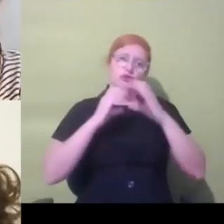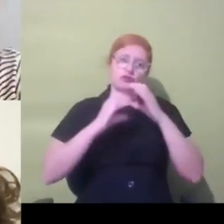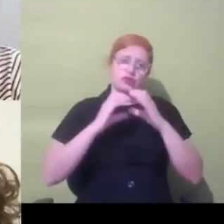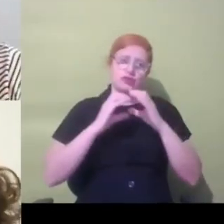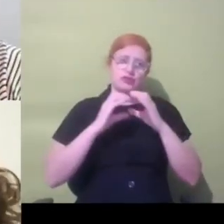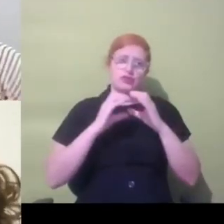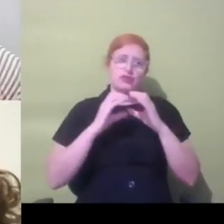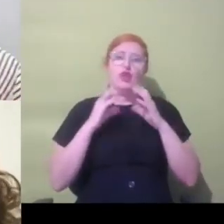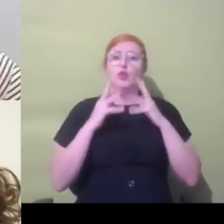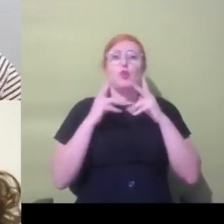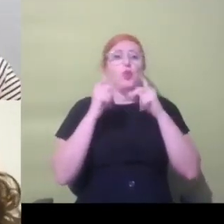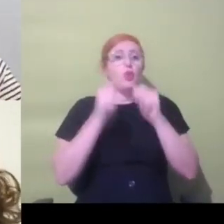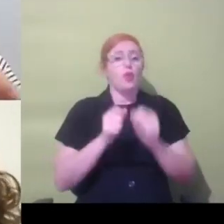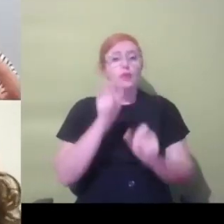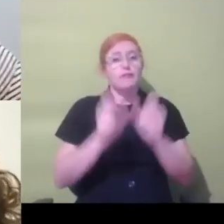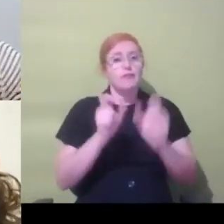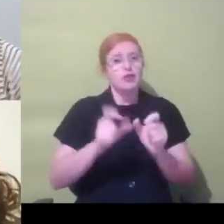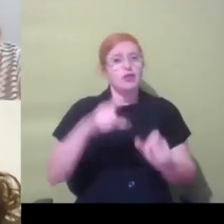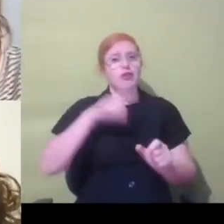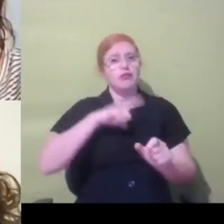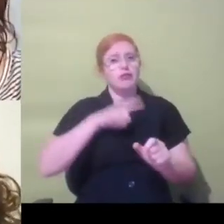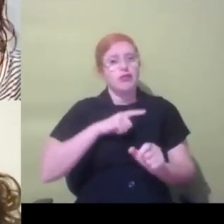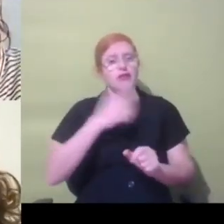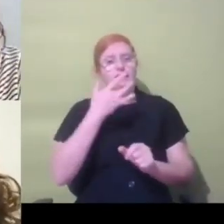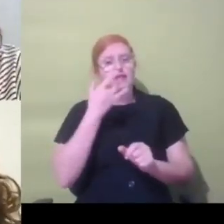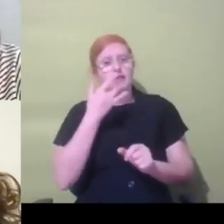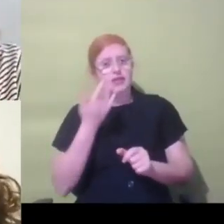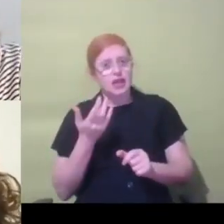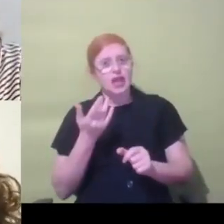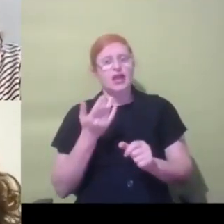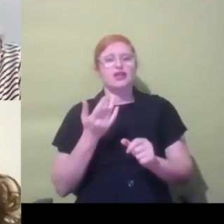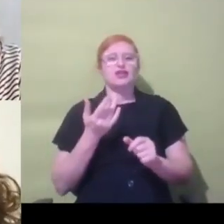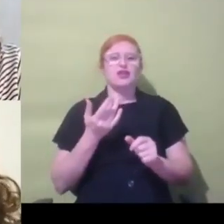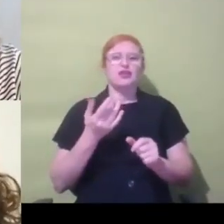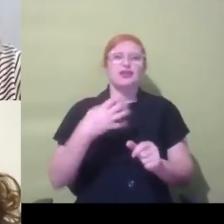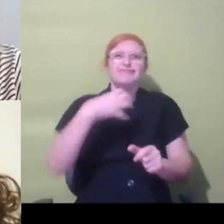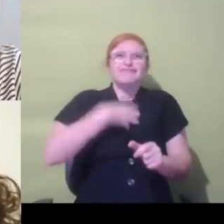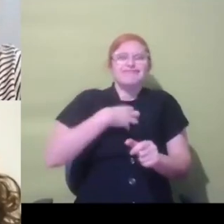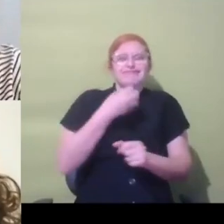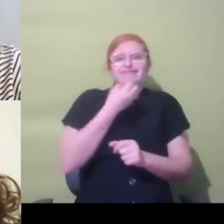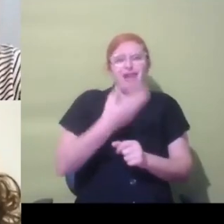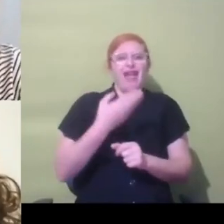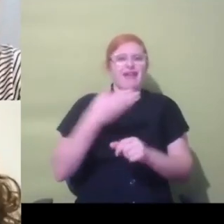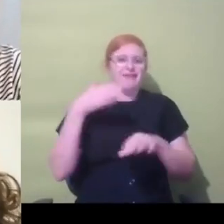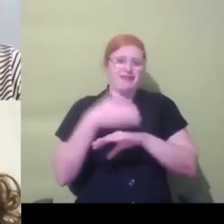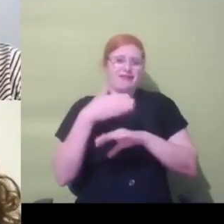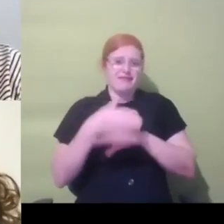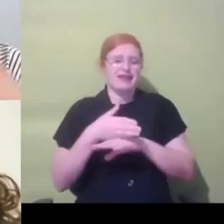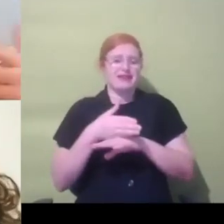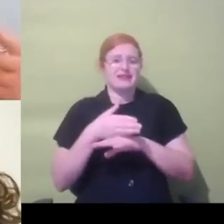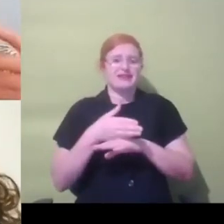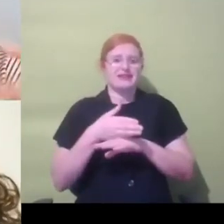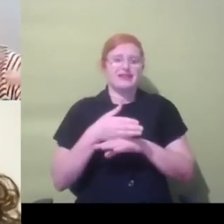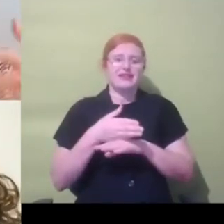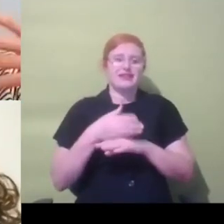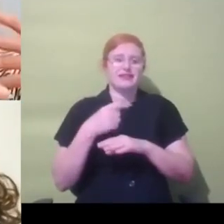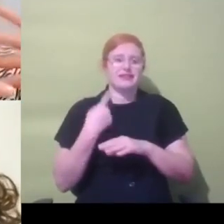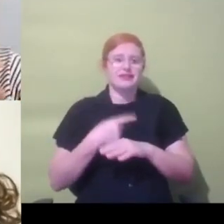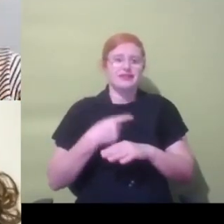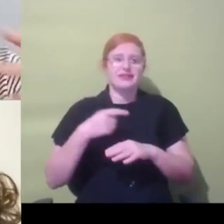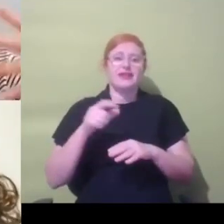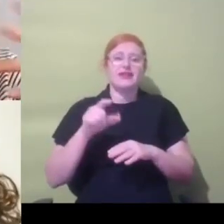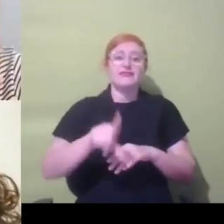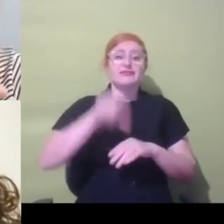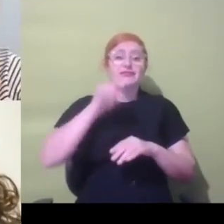às vezes, tem facilidade ou se sente inteiramente confortável. Muita gente prefere falar e tal. E nem todos os recursos